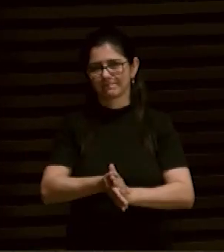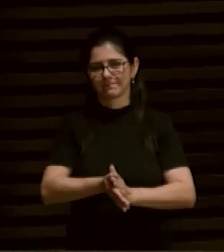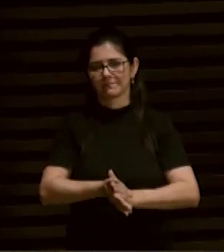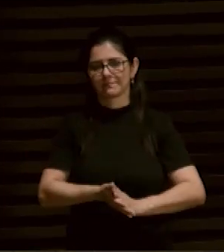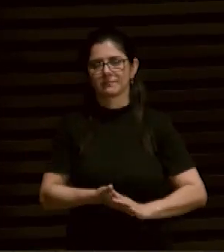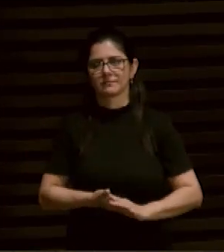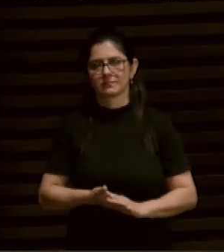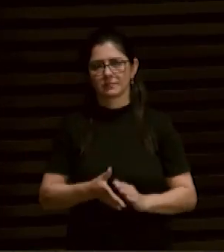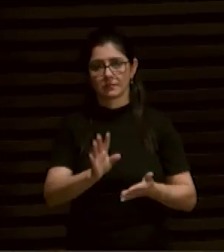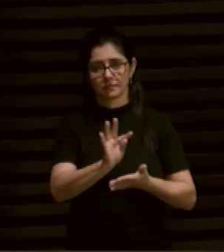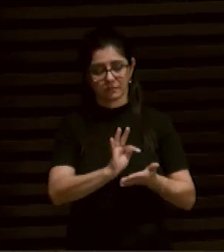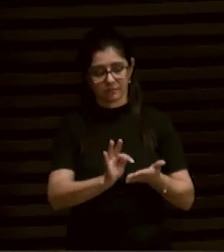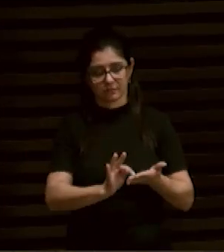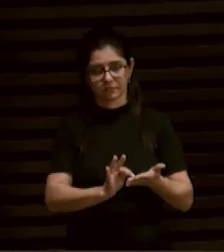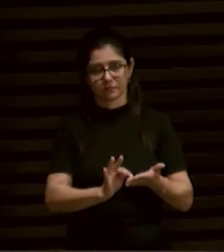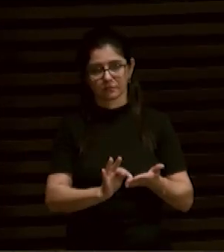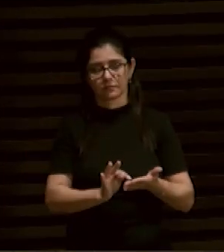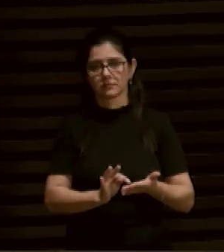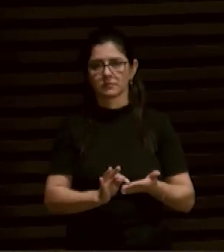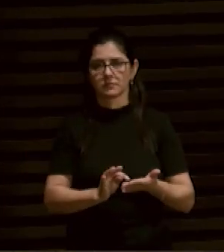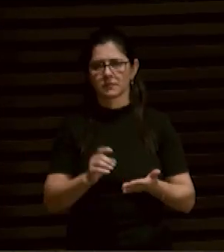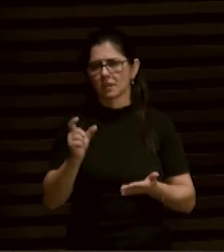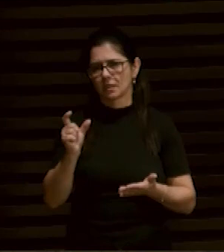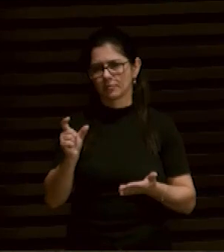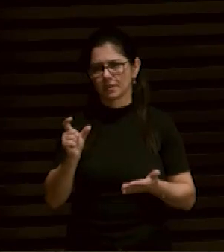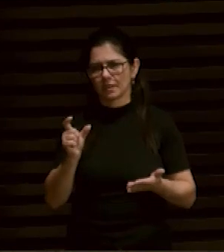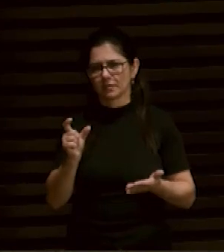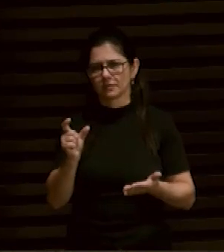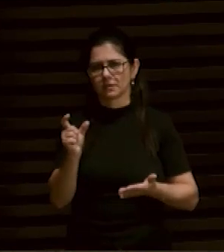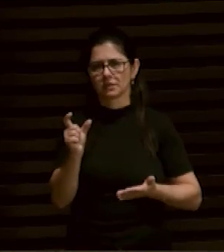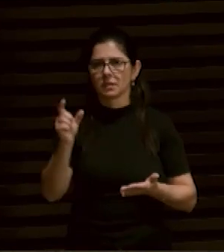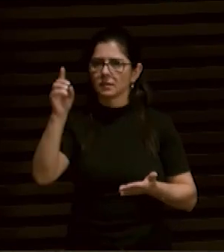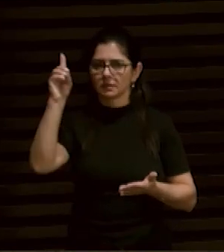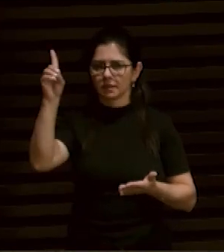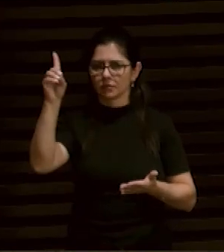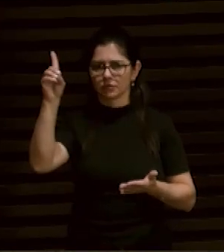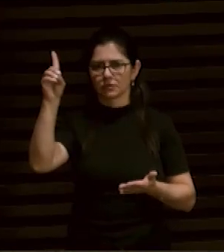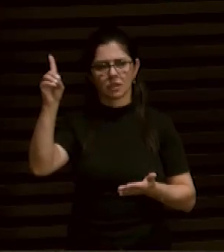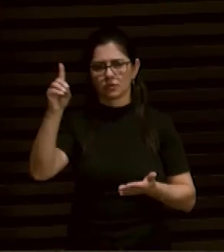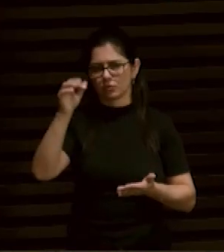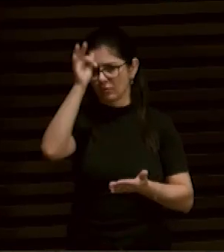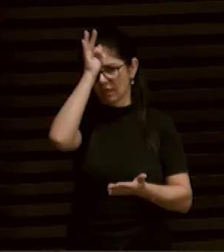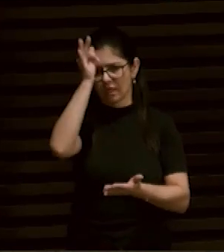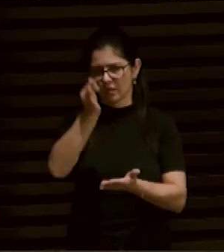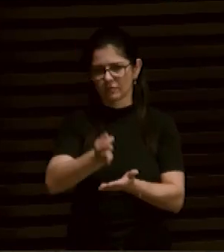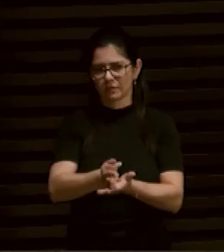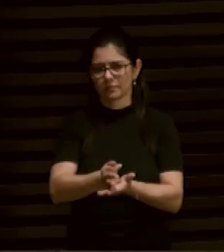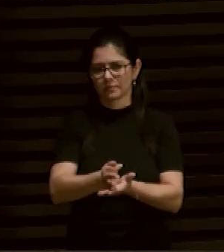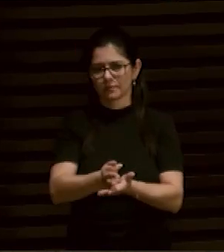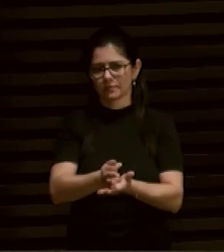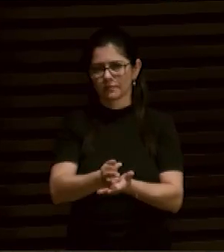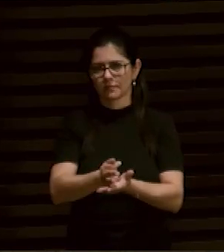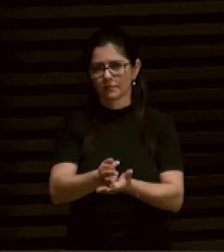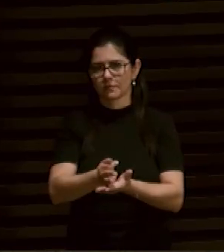Até porque o texto, a palavra em Deus, a palavra Deus aqui não é Yahvé, que é o Deus pactual, é